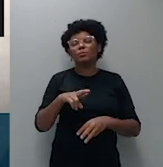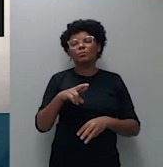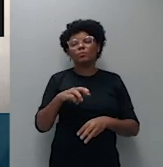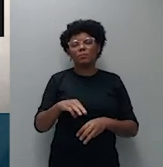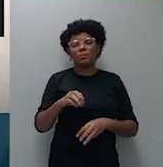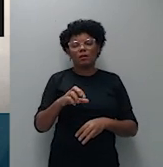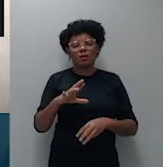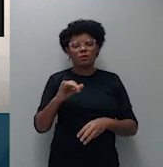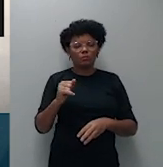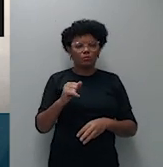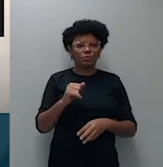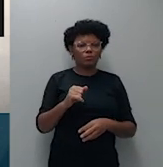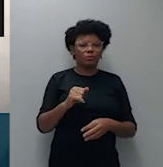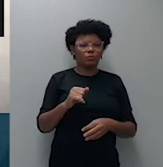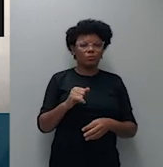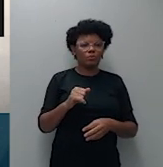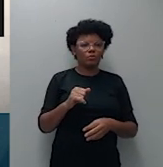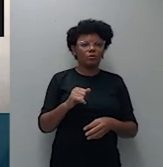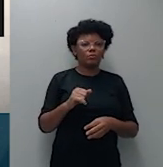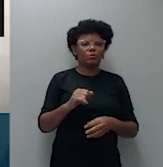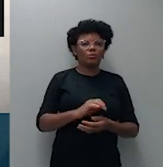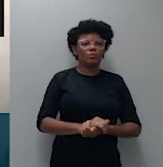palavra espera